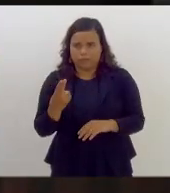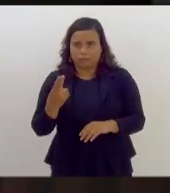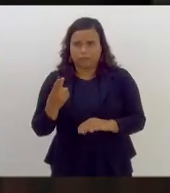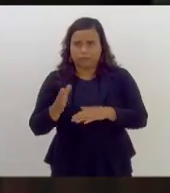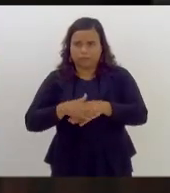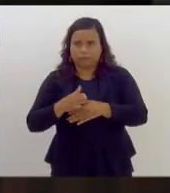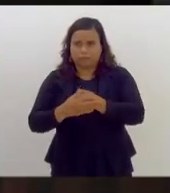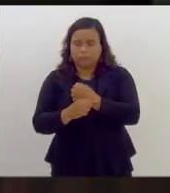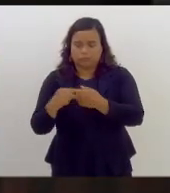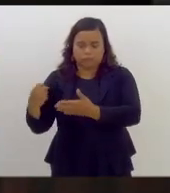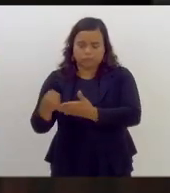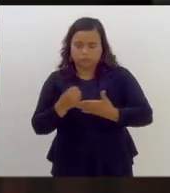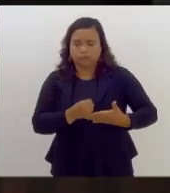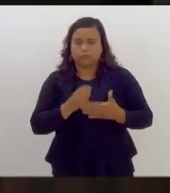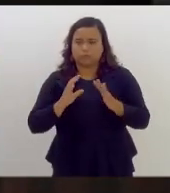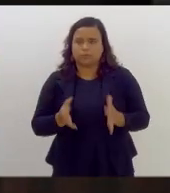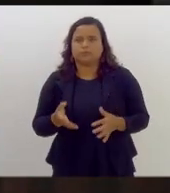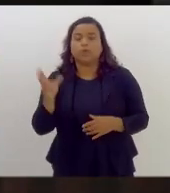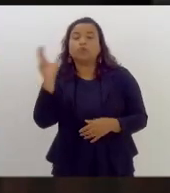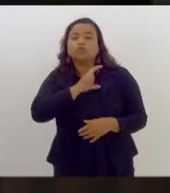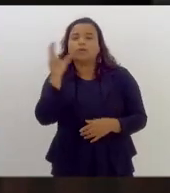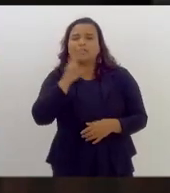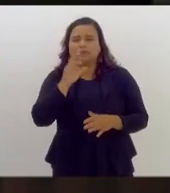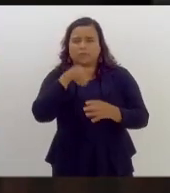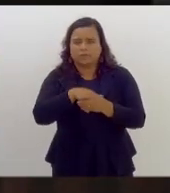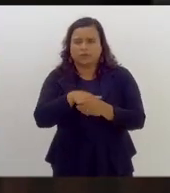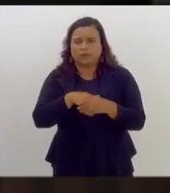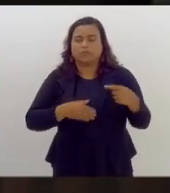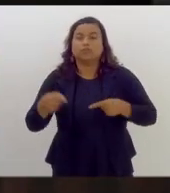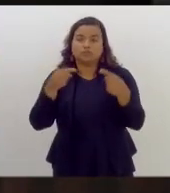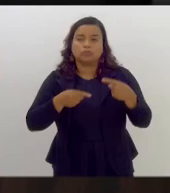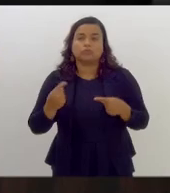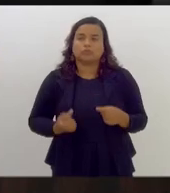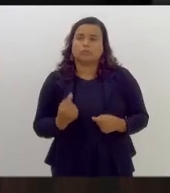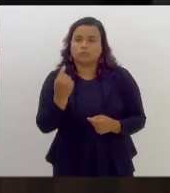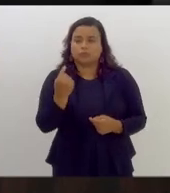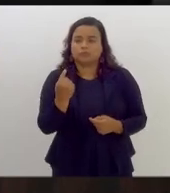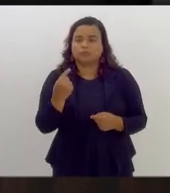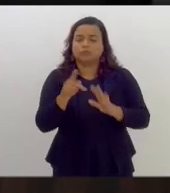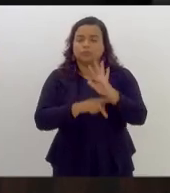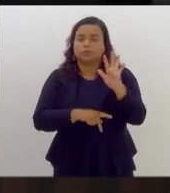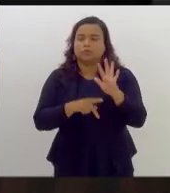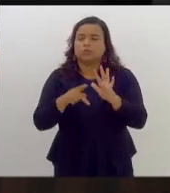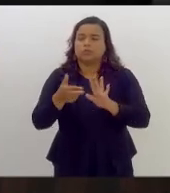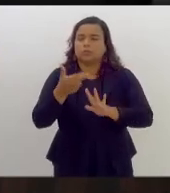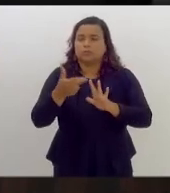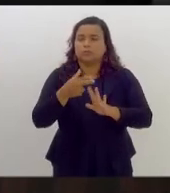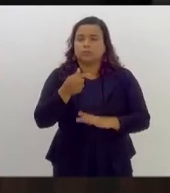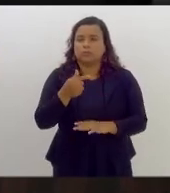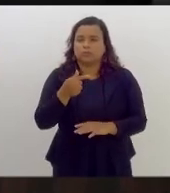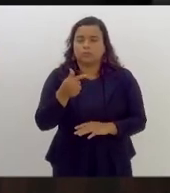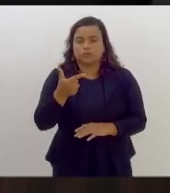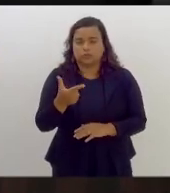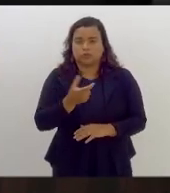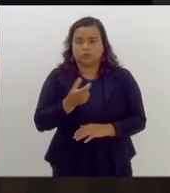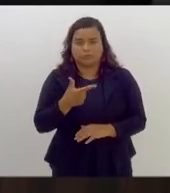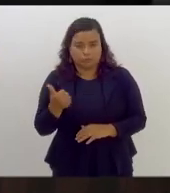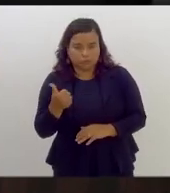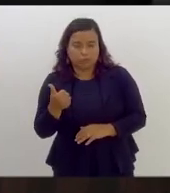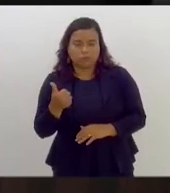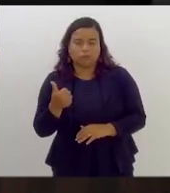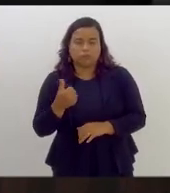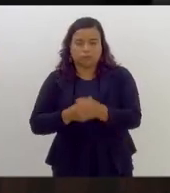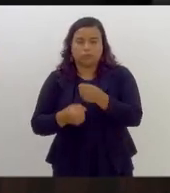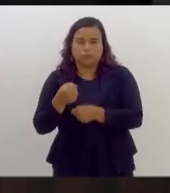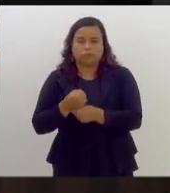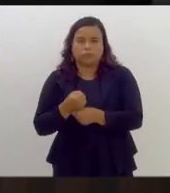já fez chegar aqui. Em regime de urgência, em votação, em discussão única, projeto de resolução 772 de 21,